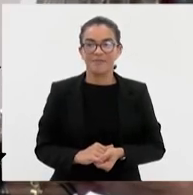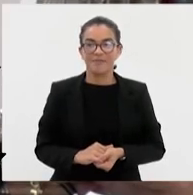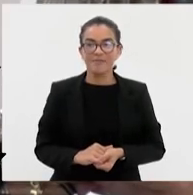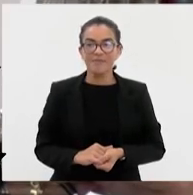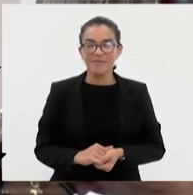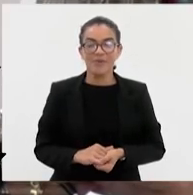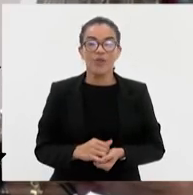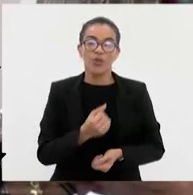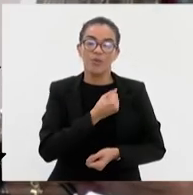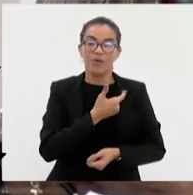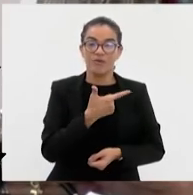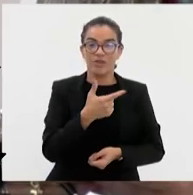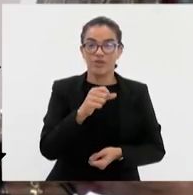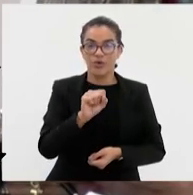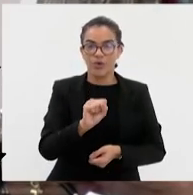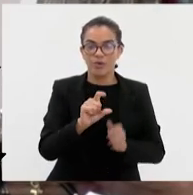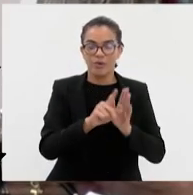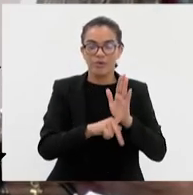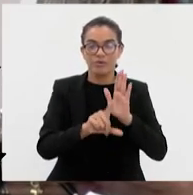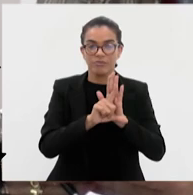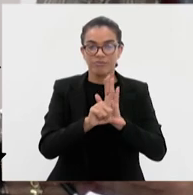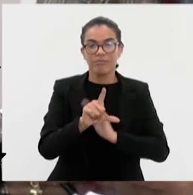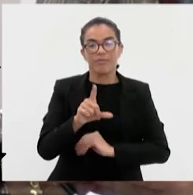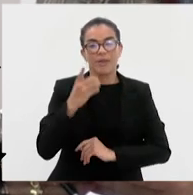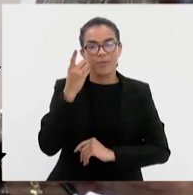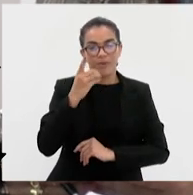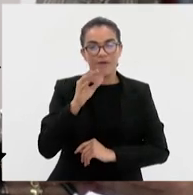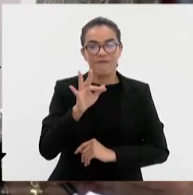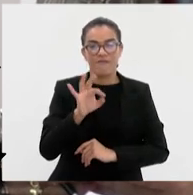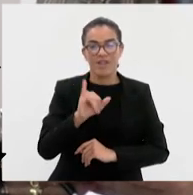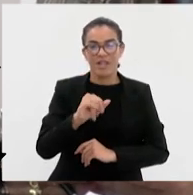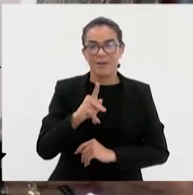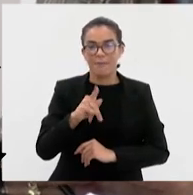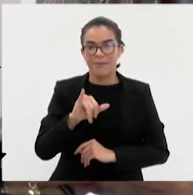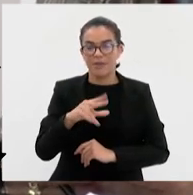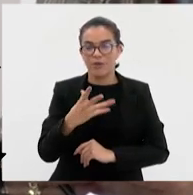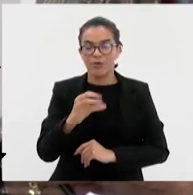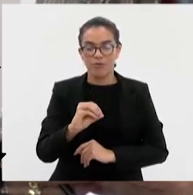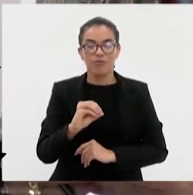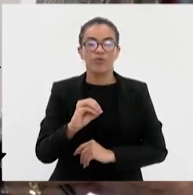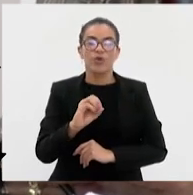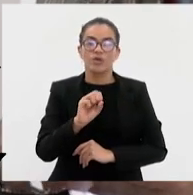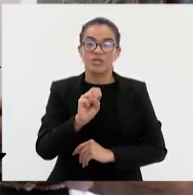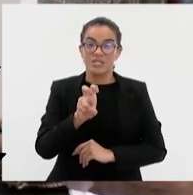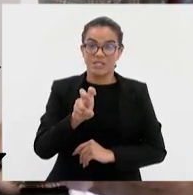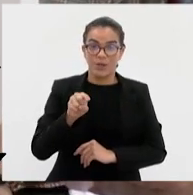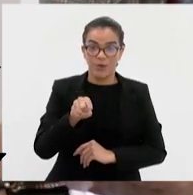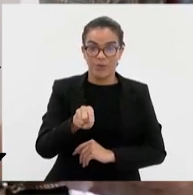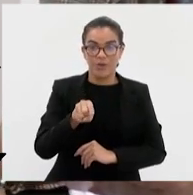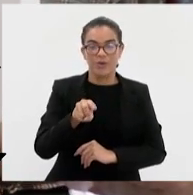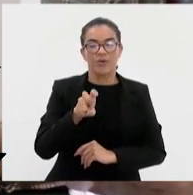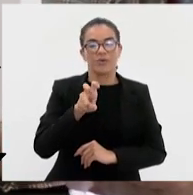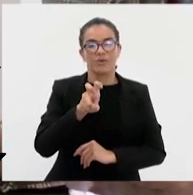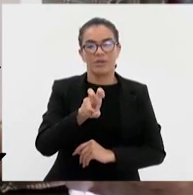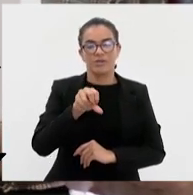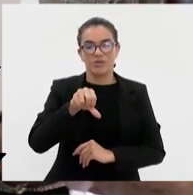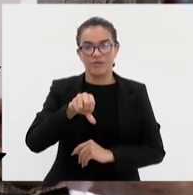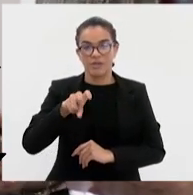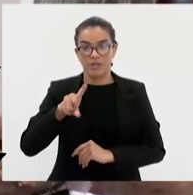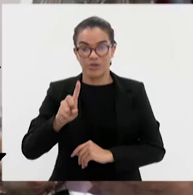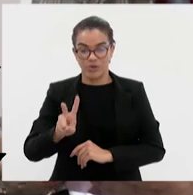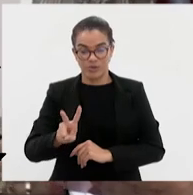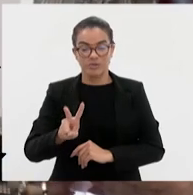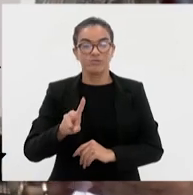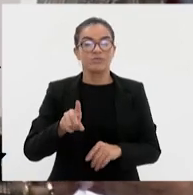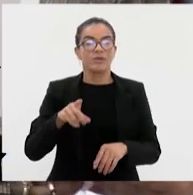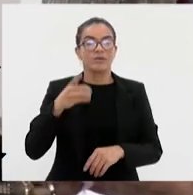item 28, que é o projeto de lei sob relatoria do deputado Filipinho Raves, projeto de lei número 5.995, de 2022,